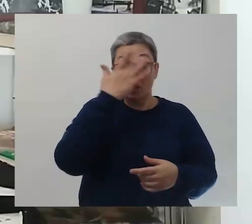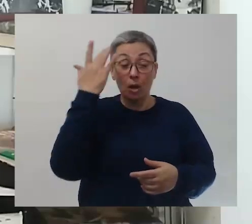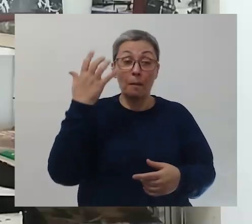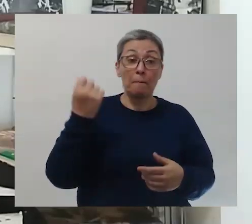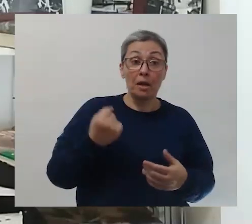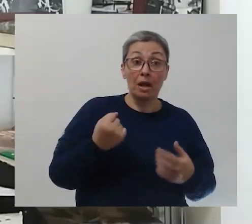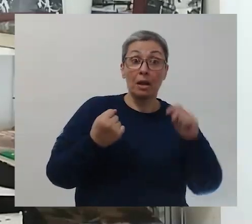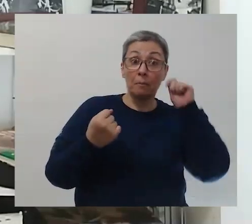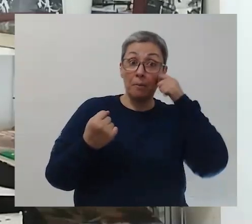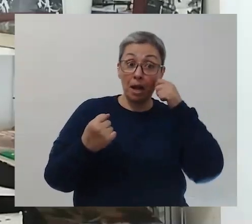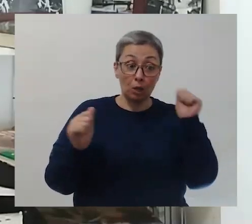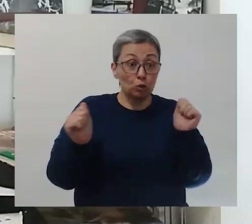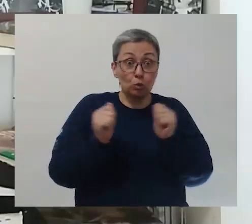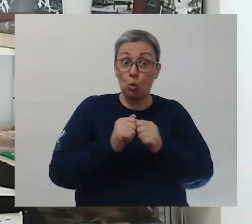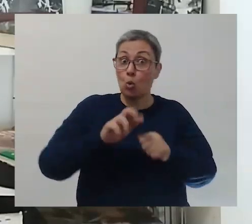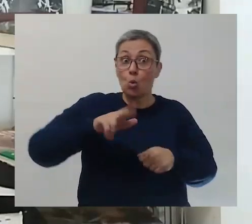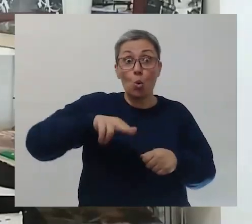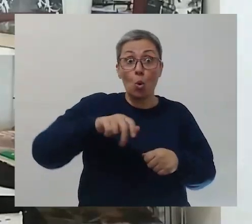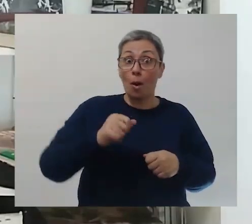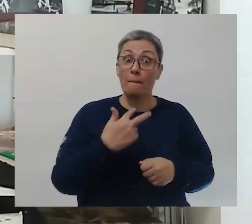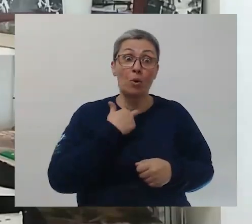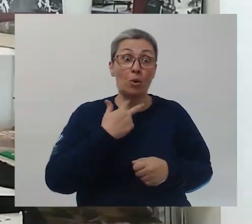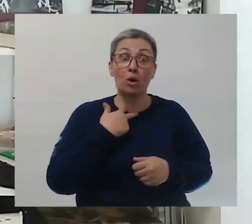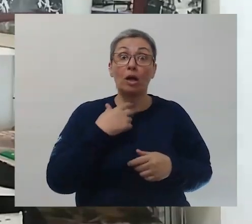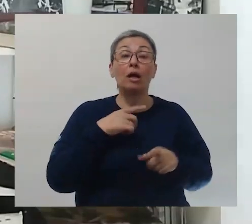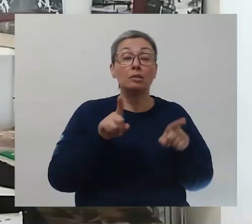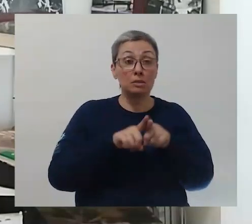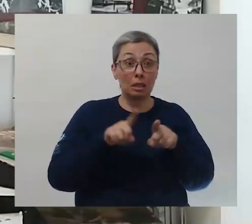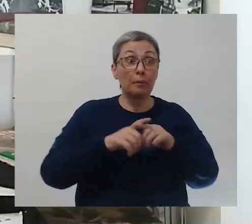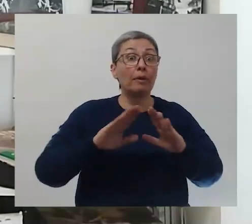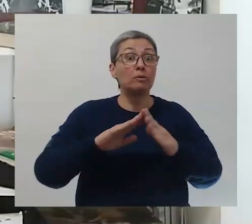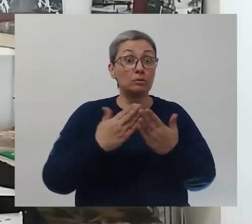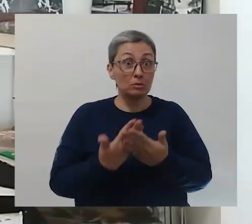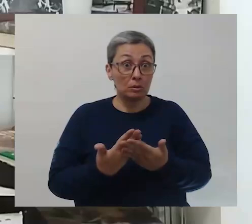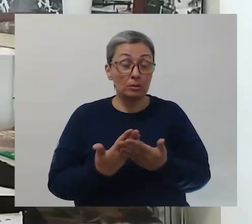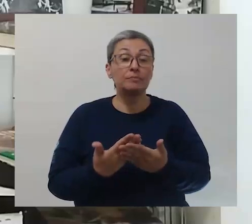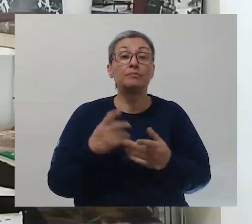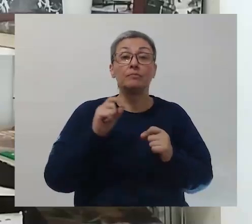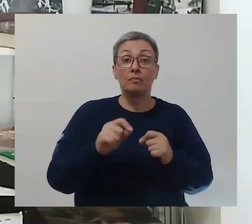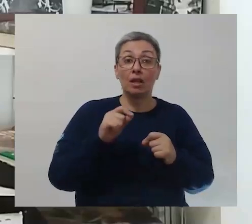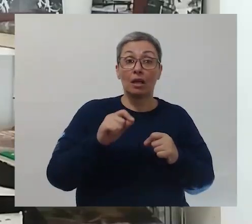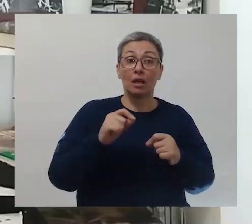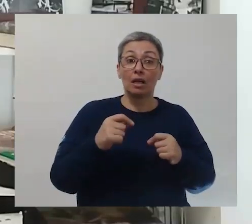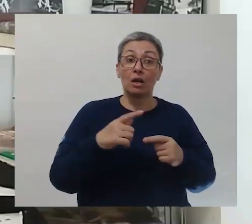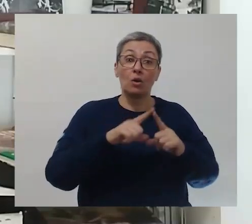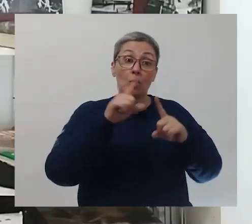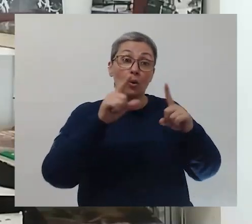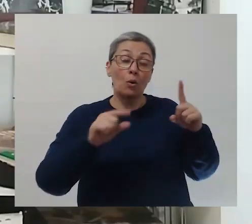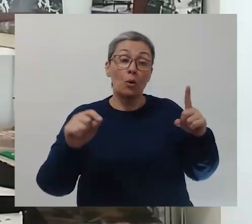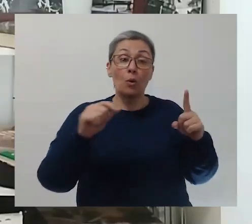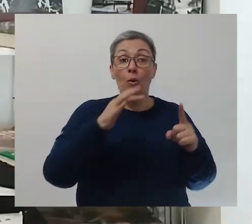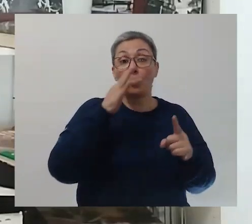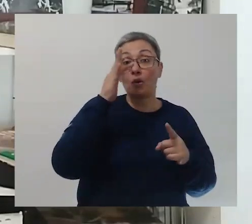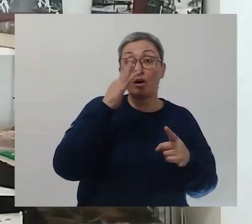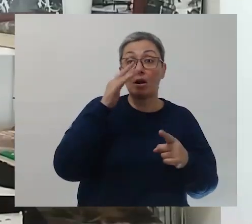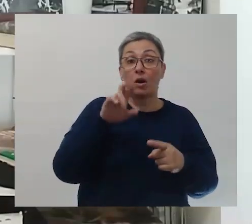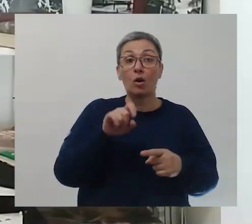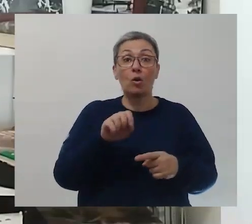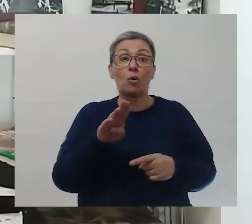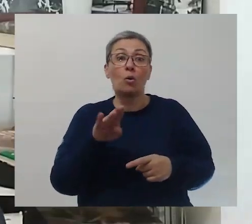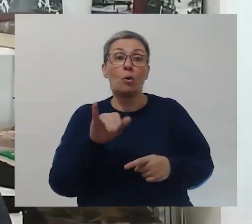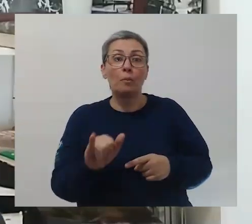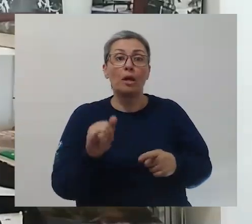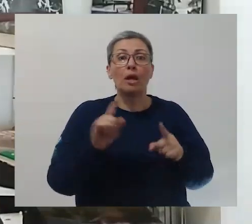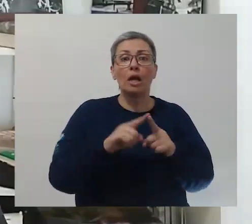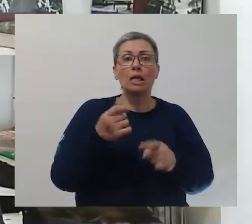mesmos espaços sociais, e isso também se estendia à escola. Na primavera daquele ano, Ruby foi